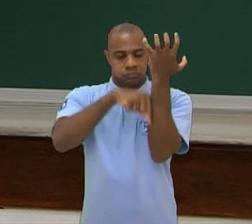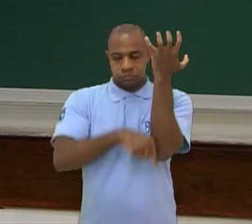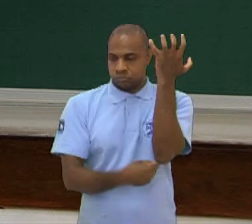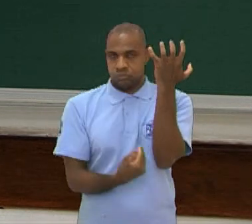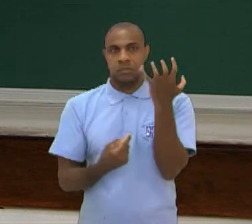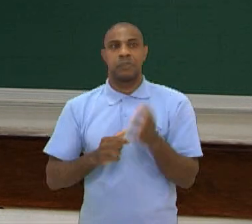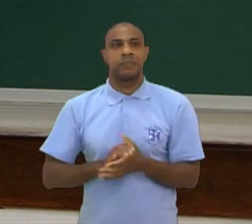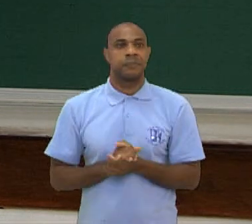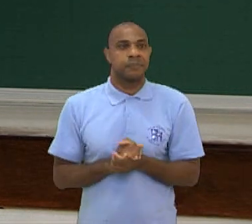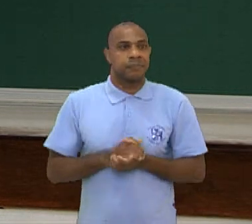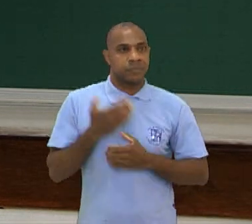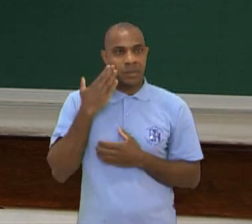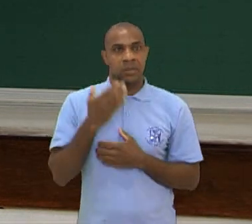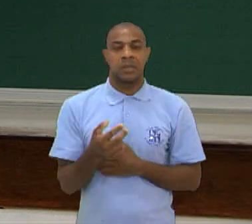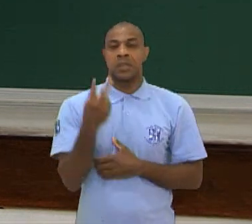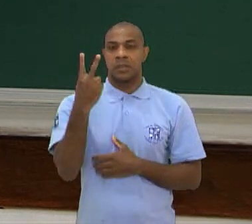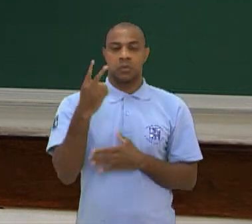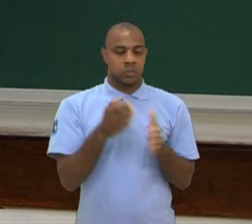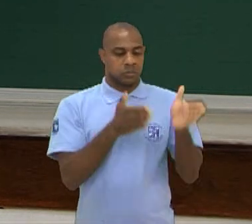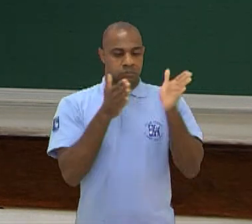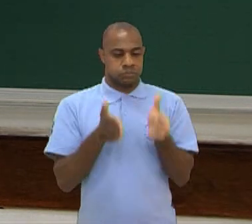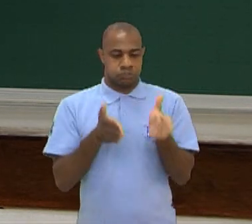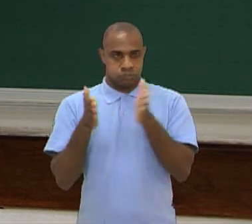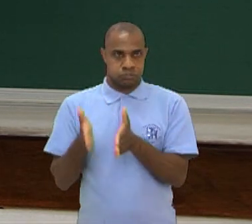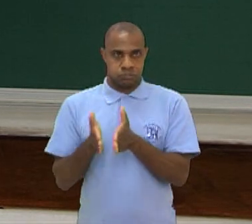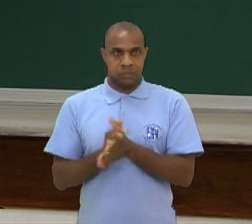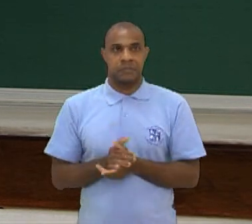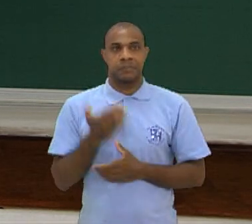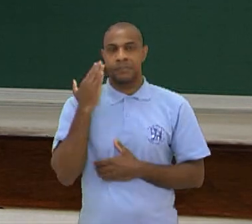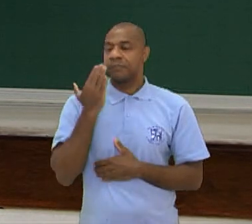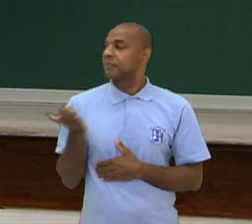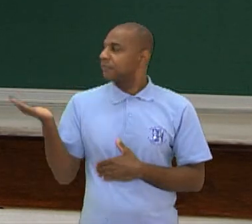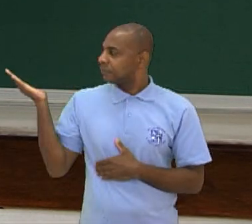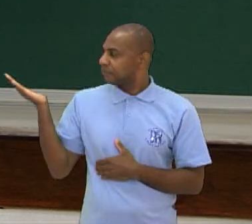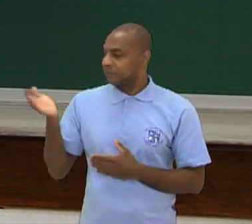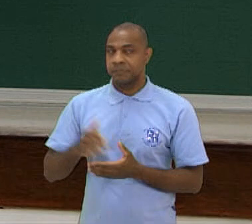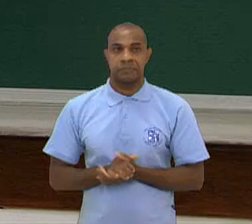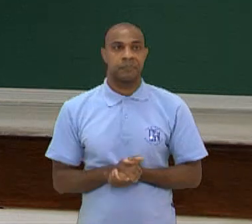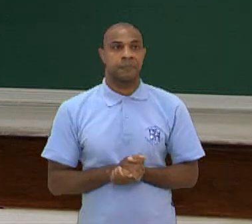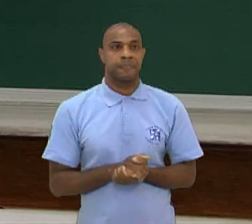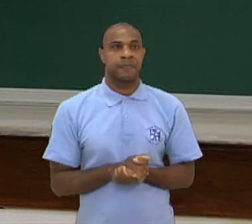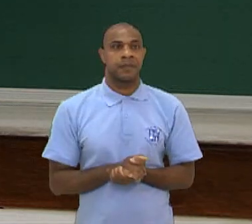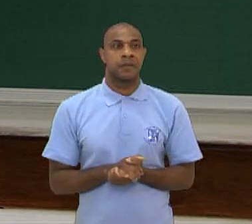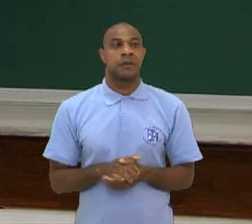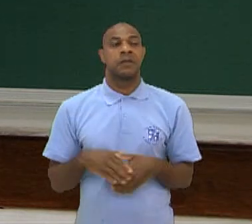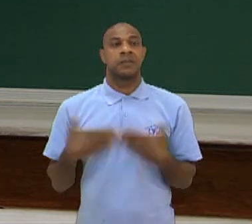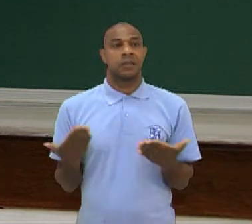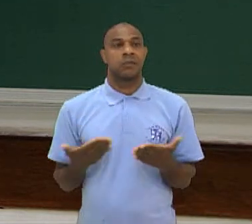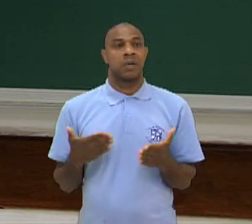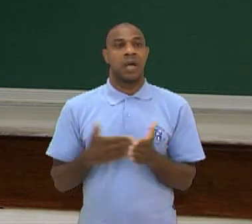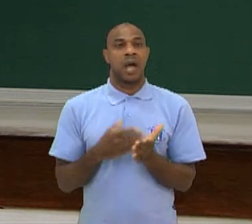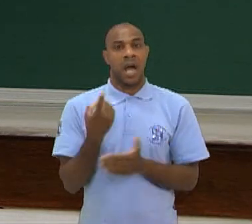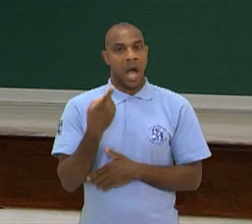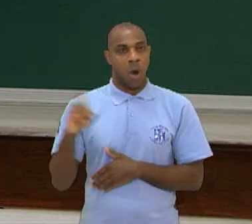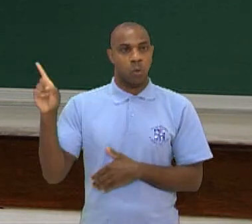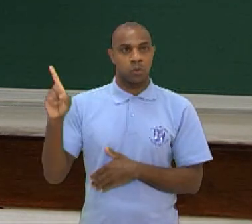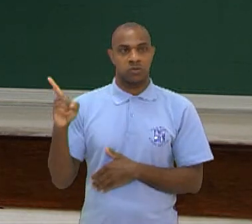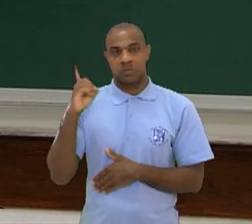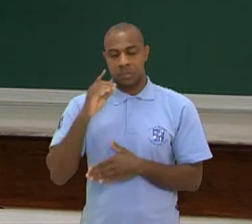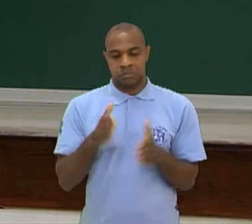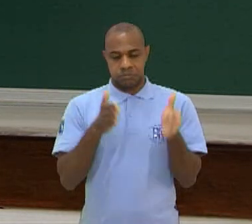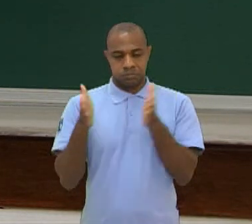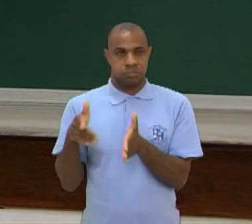dividida em duas etapas, a nitrosação e a nitratação, tá? Aí, a última etapa que ficou faltando do ciclo